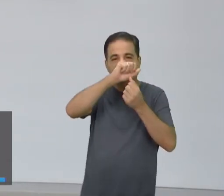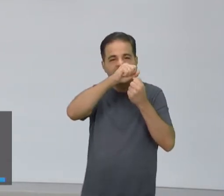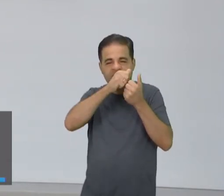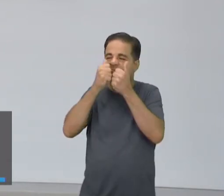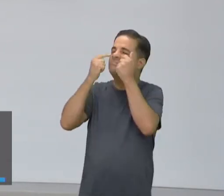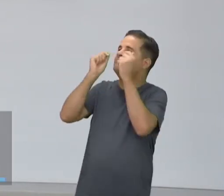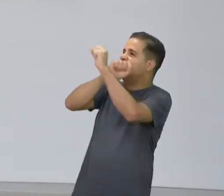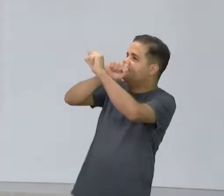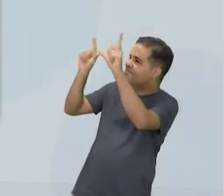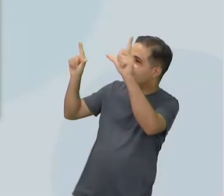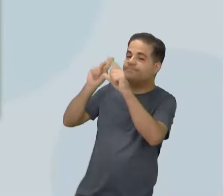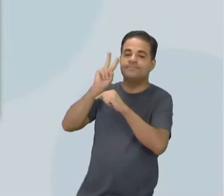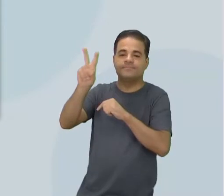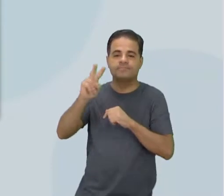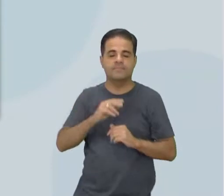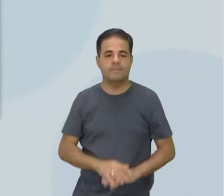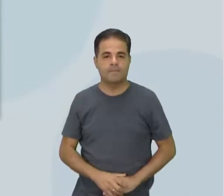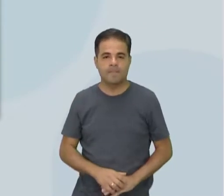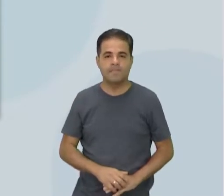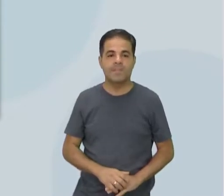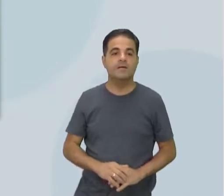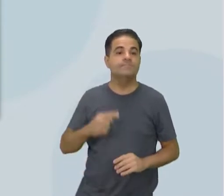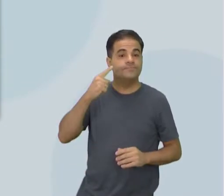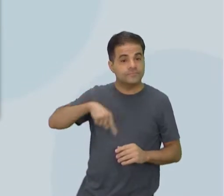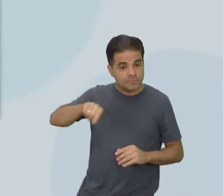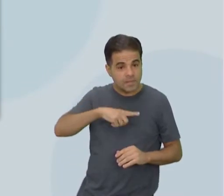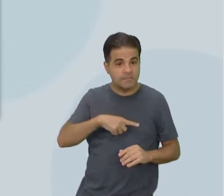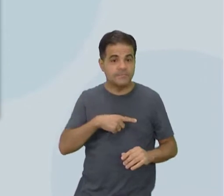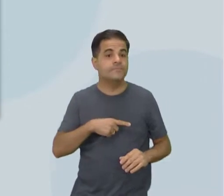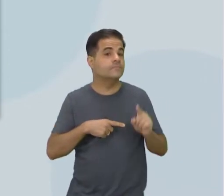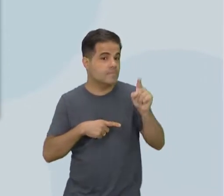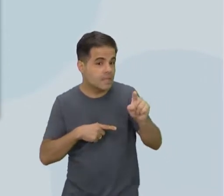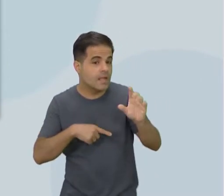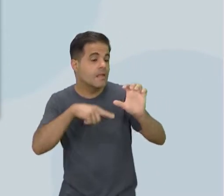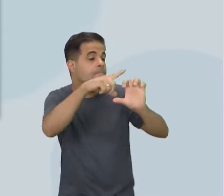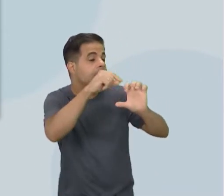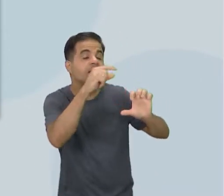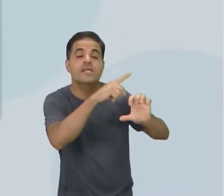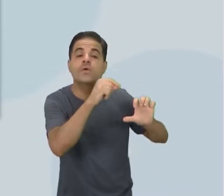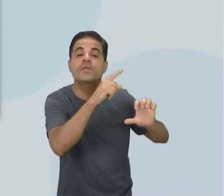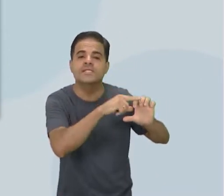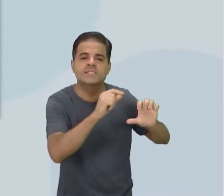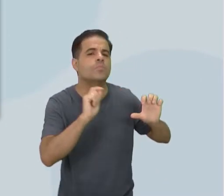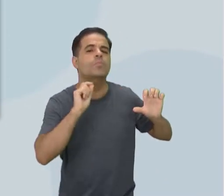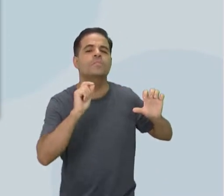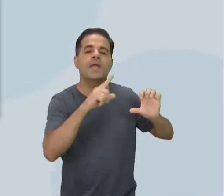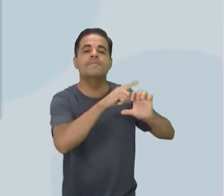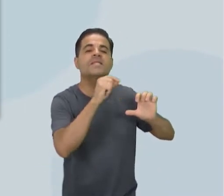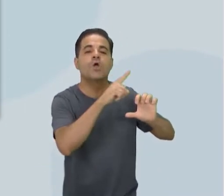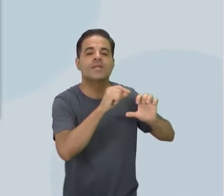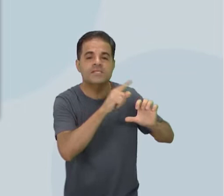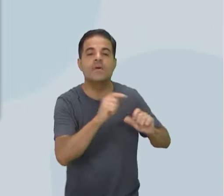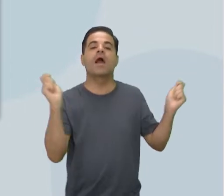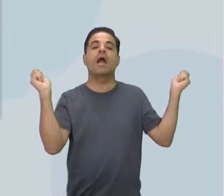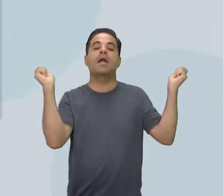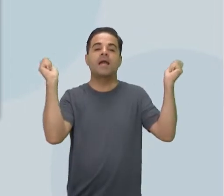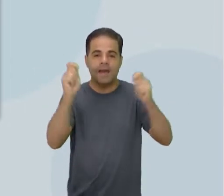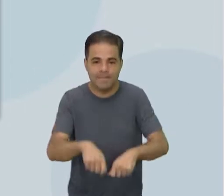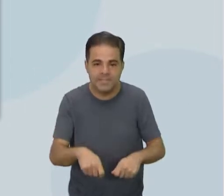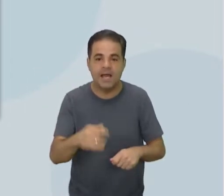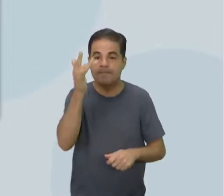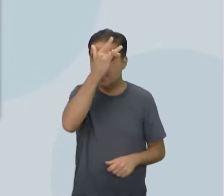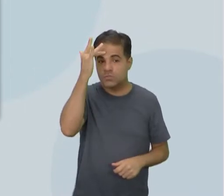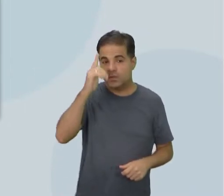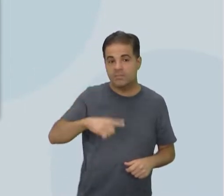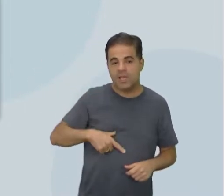na tela, vamos lá. Então o que nós temos? Ó, lembrando, o empreendedorismo, o que é? É a capacidade que uma pessoa tem